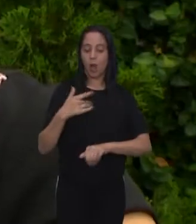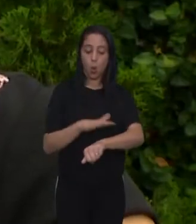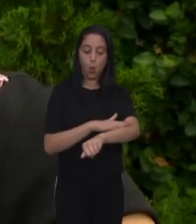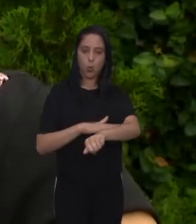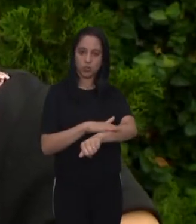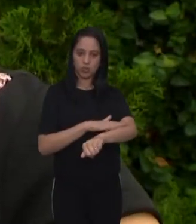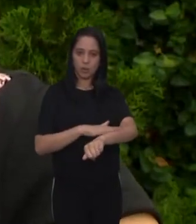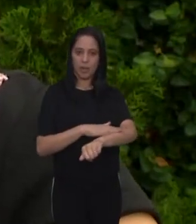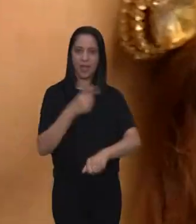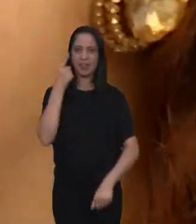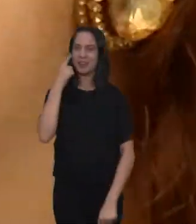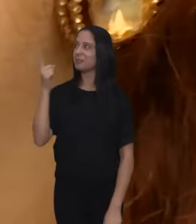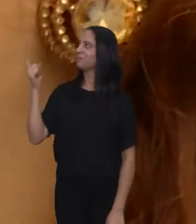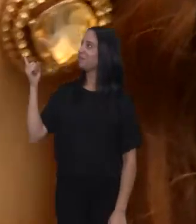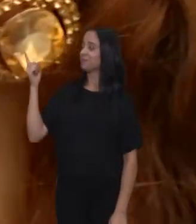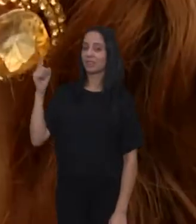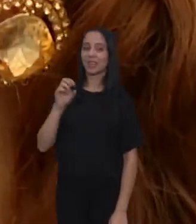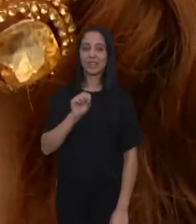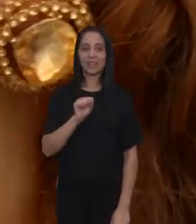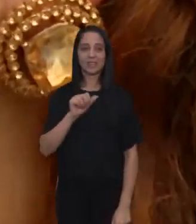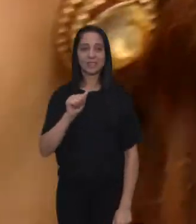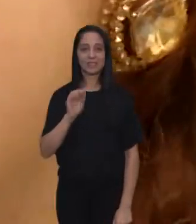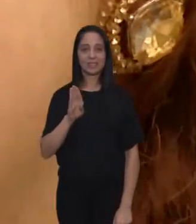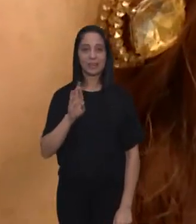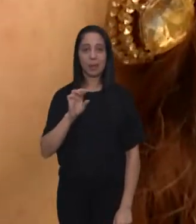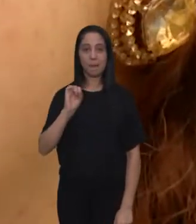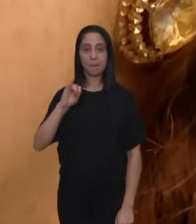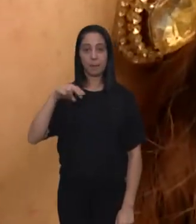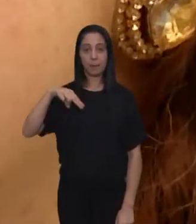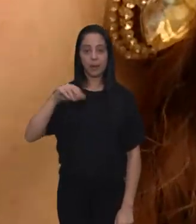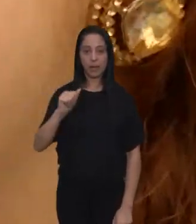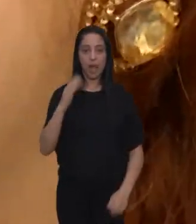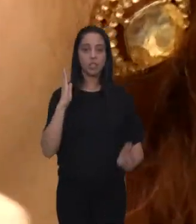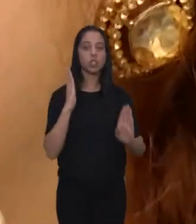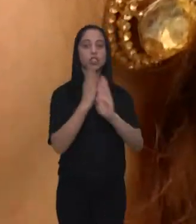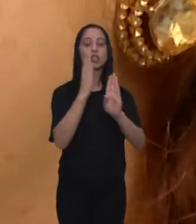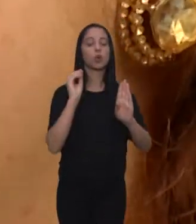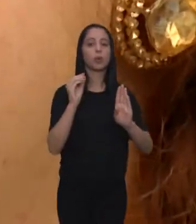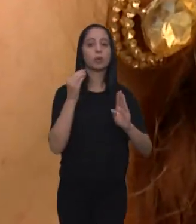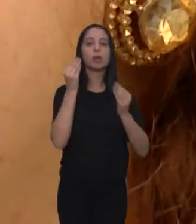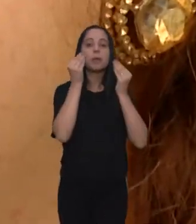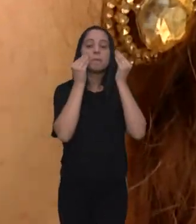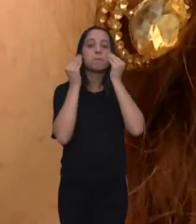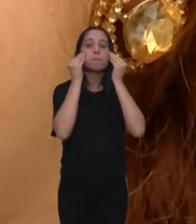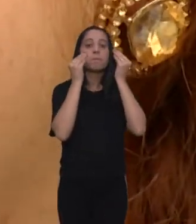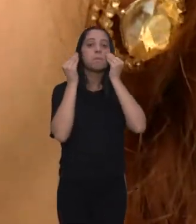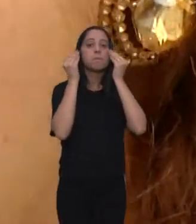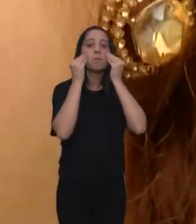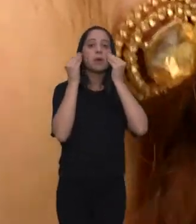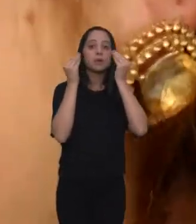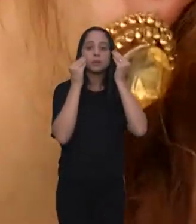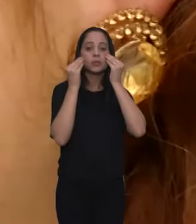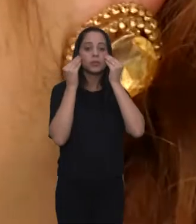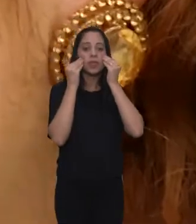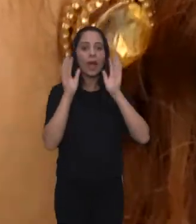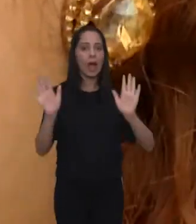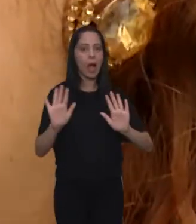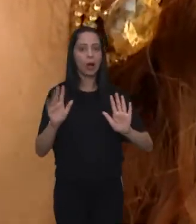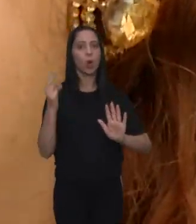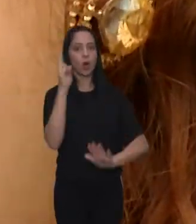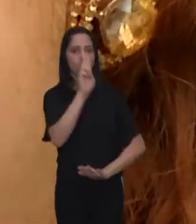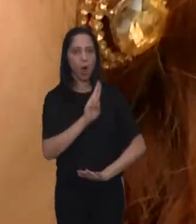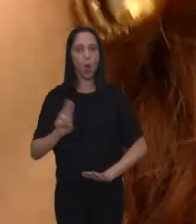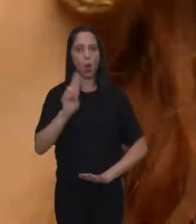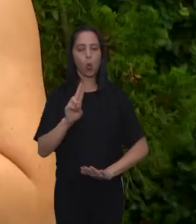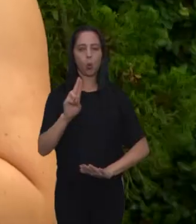é o que faz a Sabrina após descobrir o melasma no rosto durante a primeira gravidez há quatro anos ela não abre mão